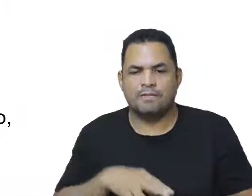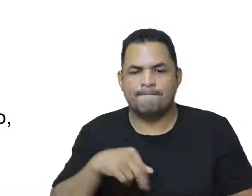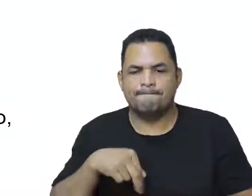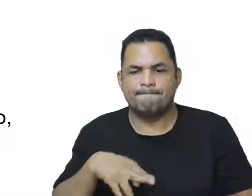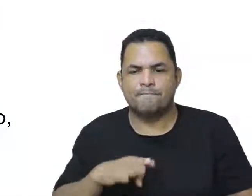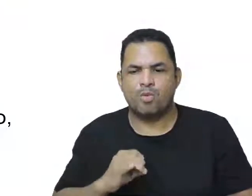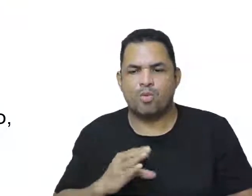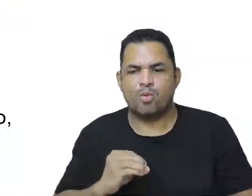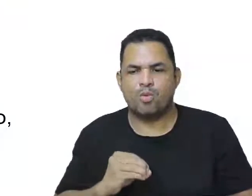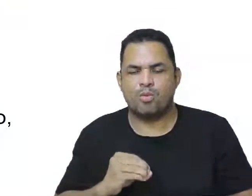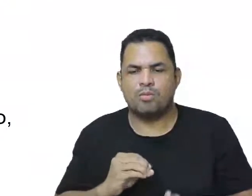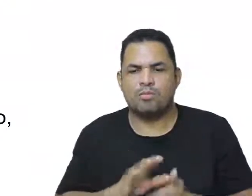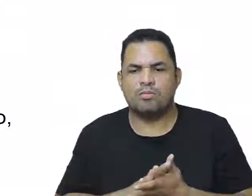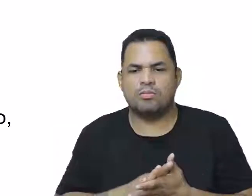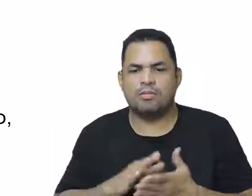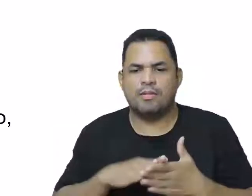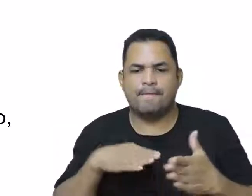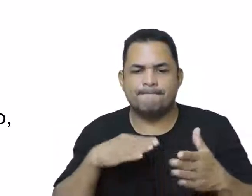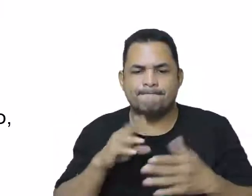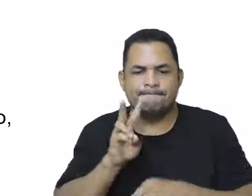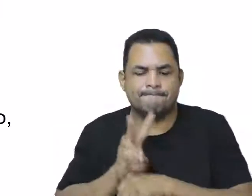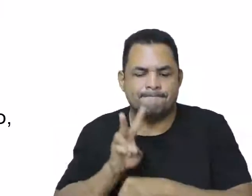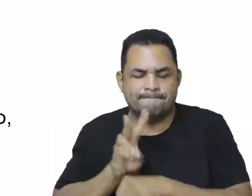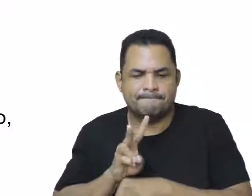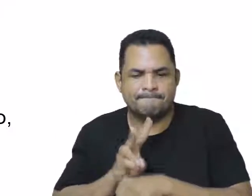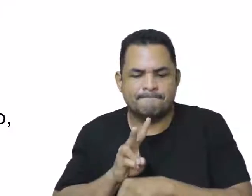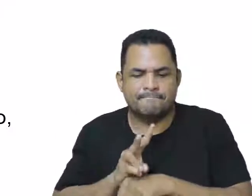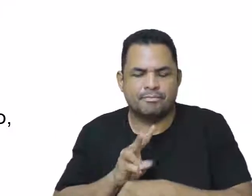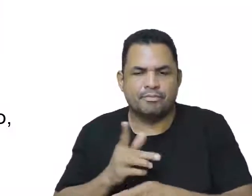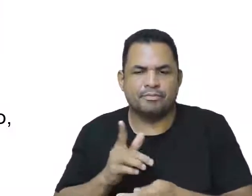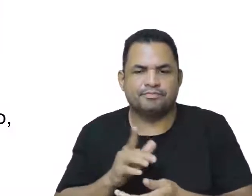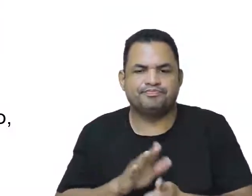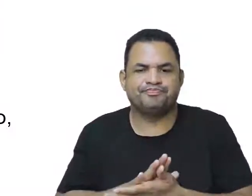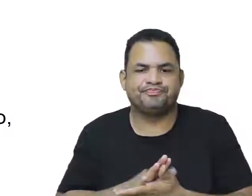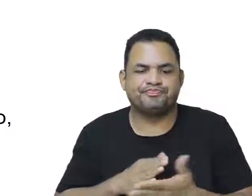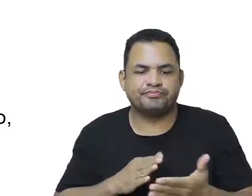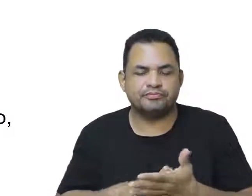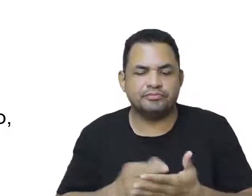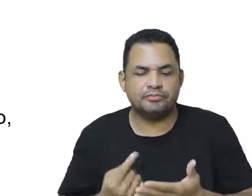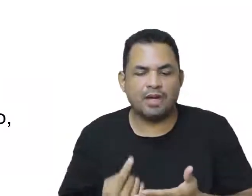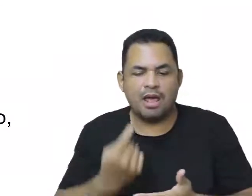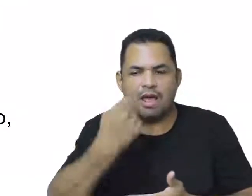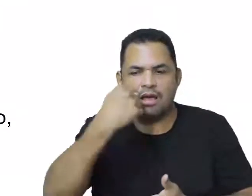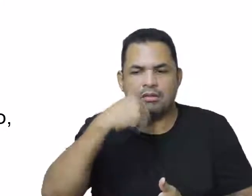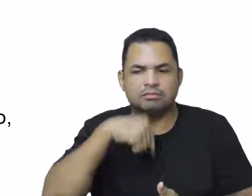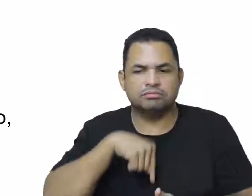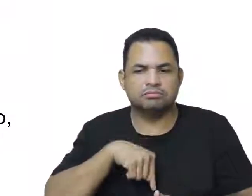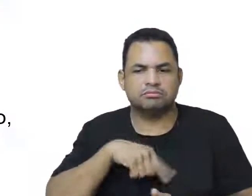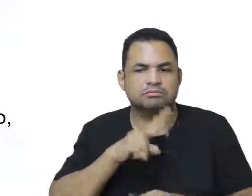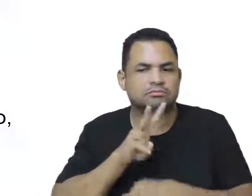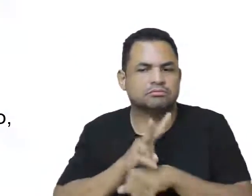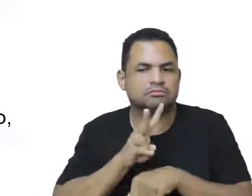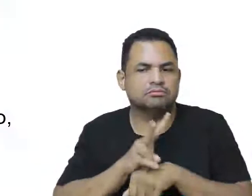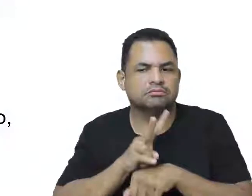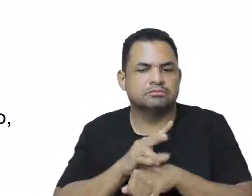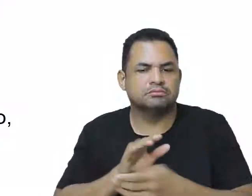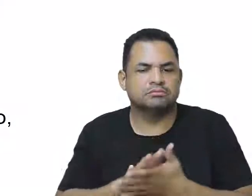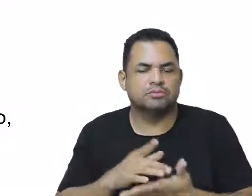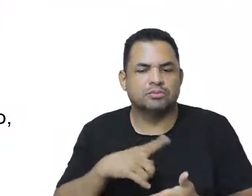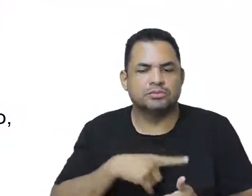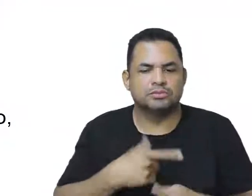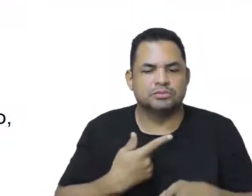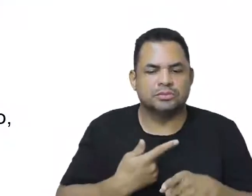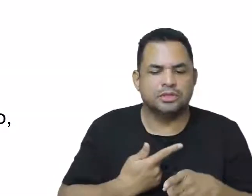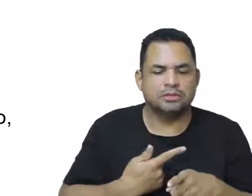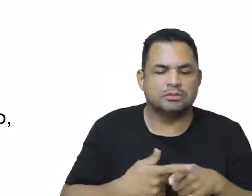serve como uma barreira para a entrada aí de alguns elementos invasores aí que podem causar algumas infecções,